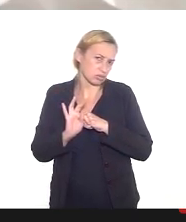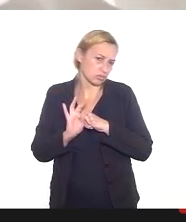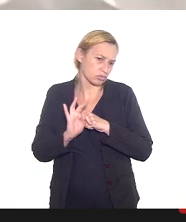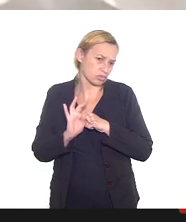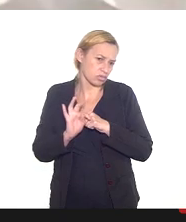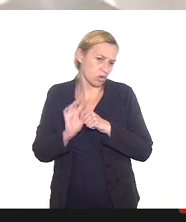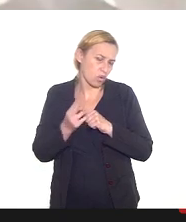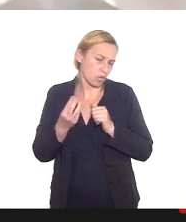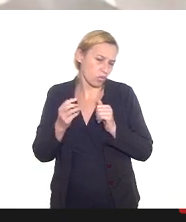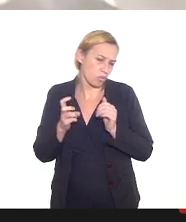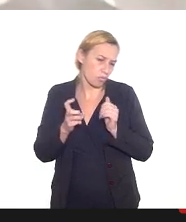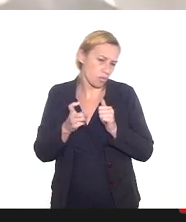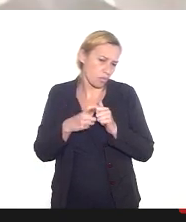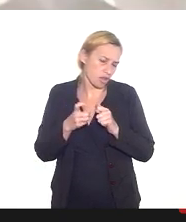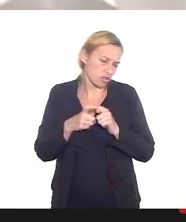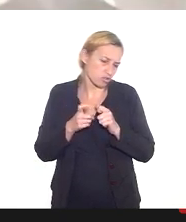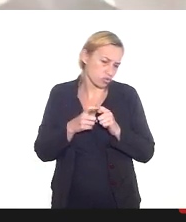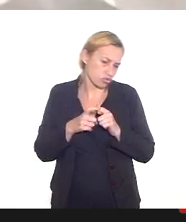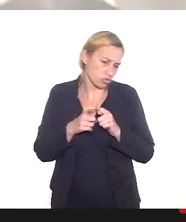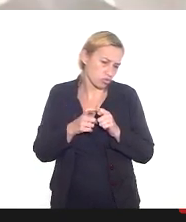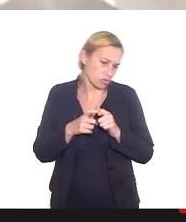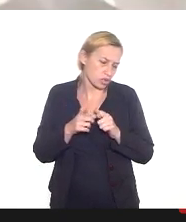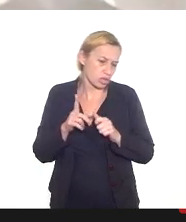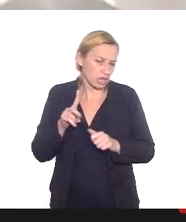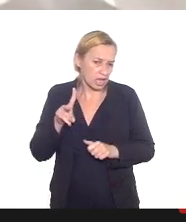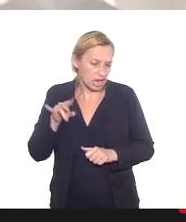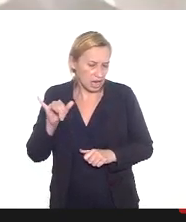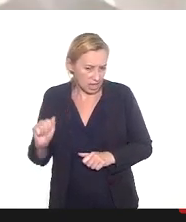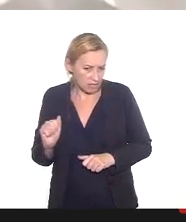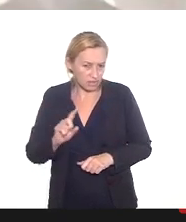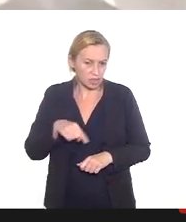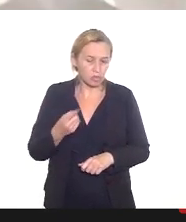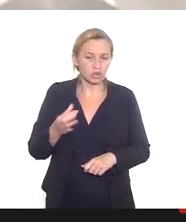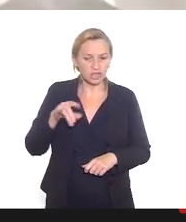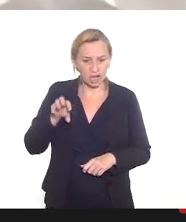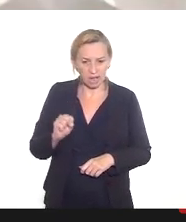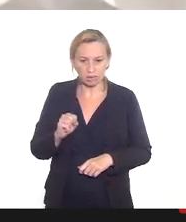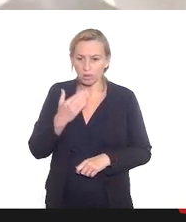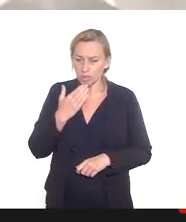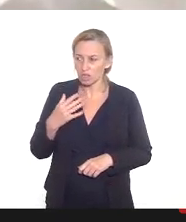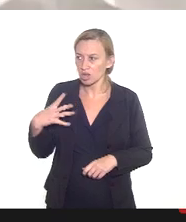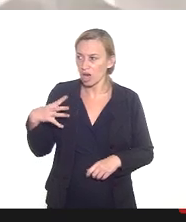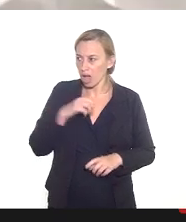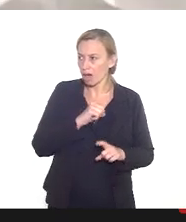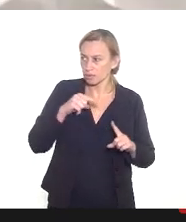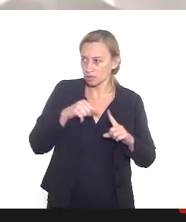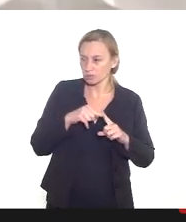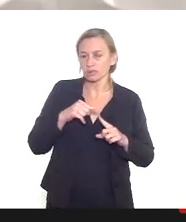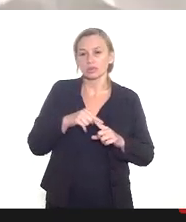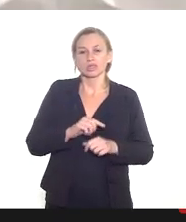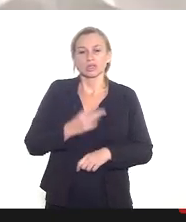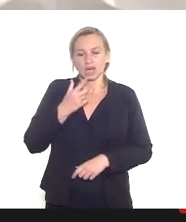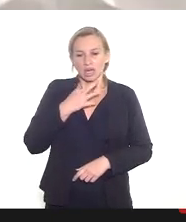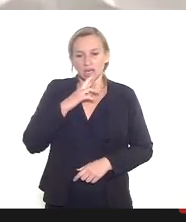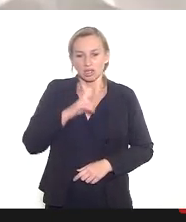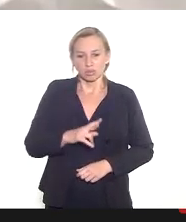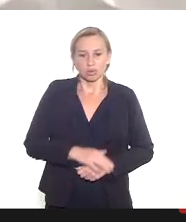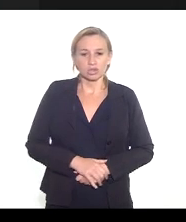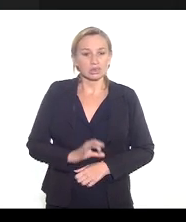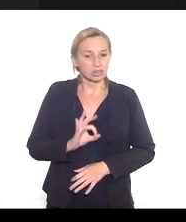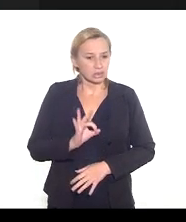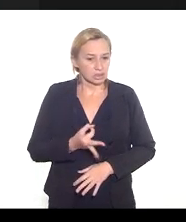laudo médico Dr Anísio em seguida Doutor Carlos Vasconcelos pedindo aí é objetividade na na resposta